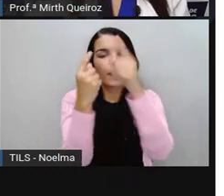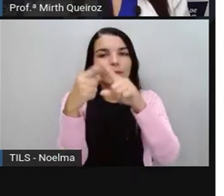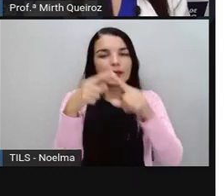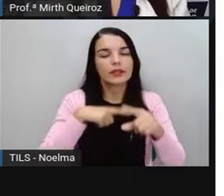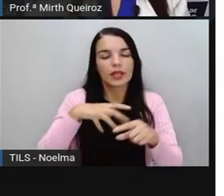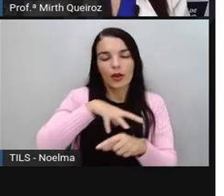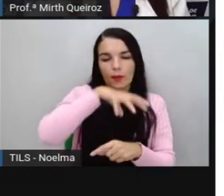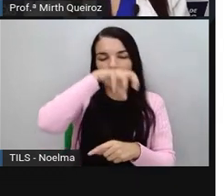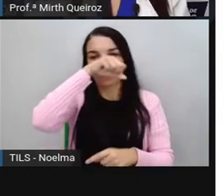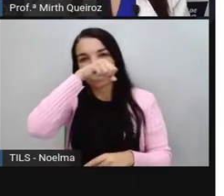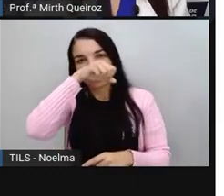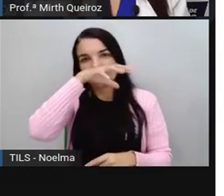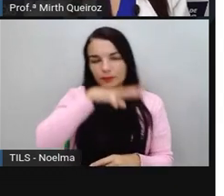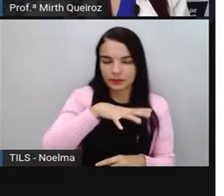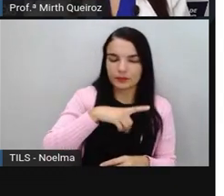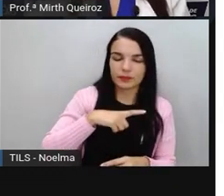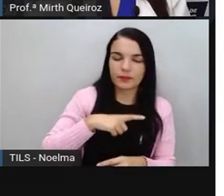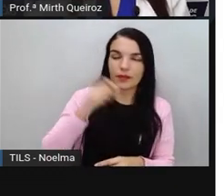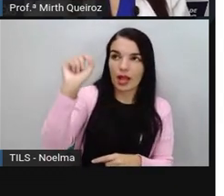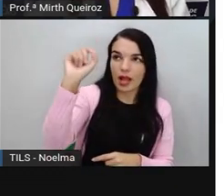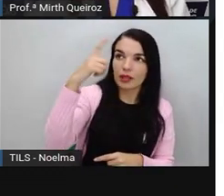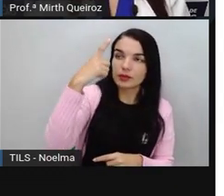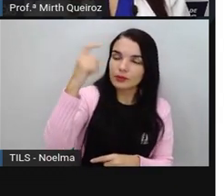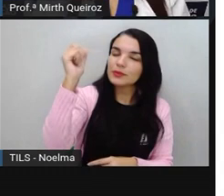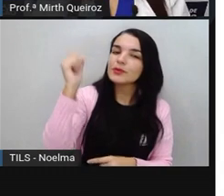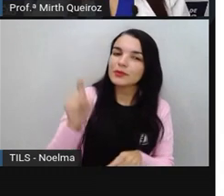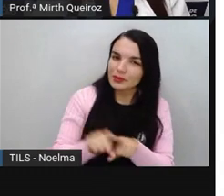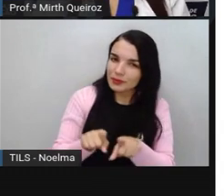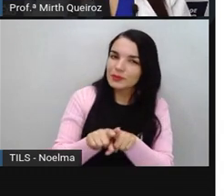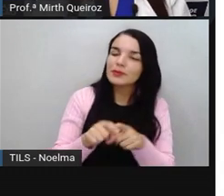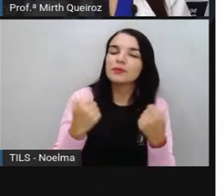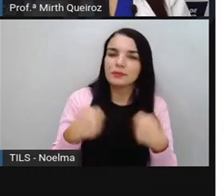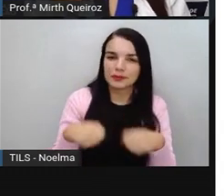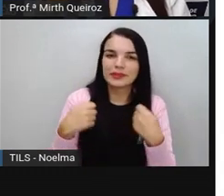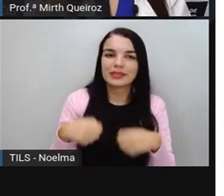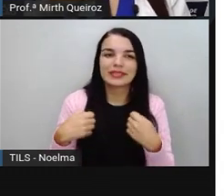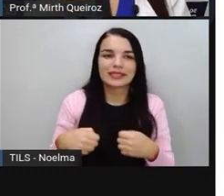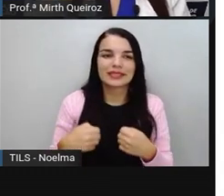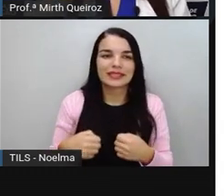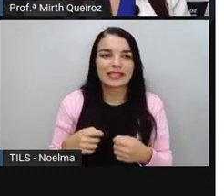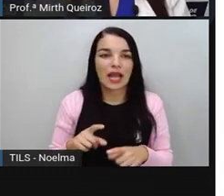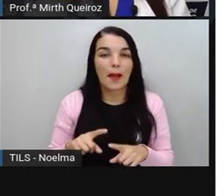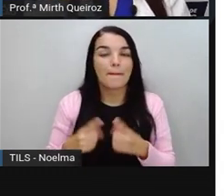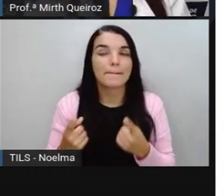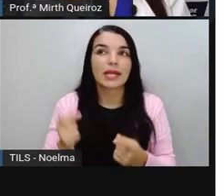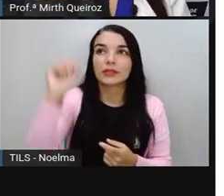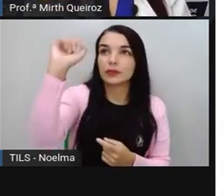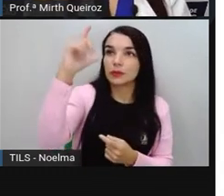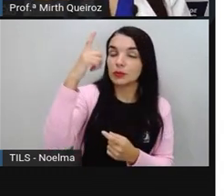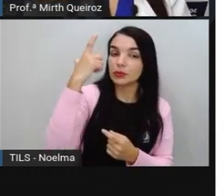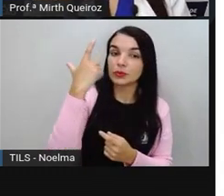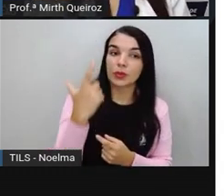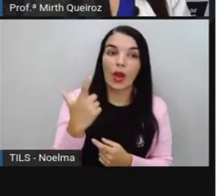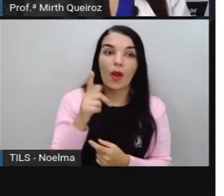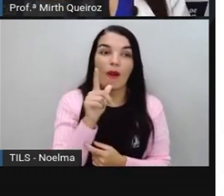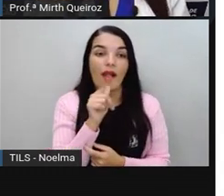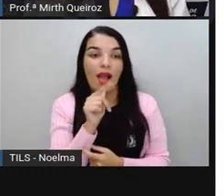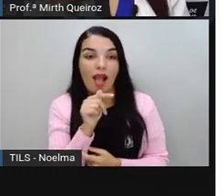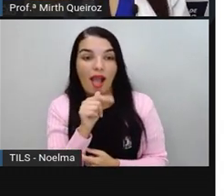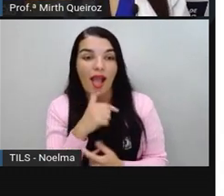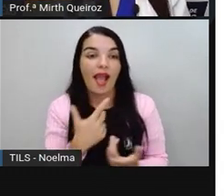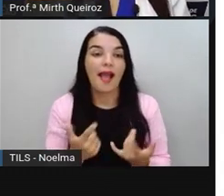a partir da luz solar também. Então, a gente precisa sim da luz do sol. Então, a luz solar, a